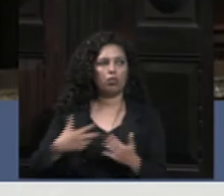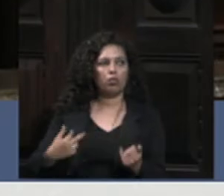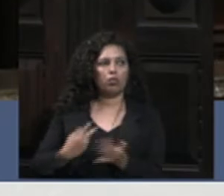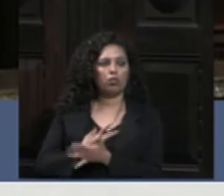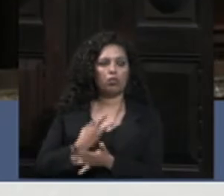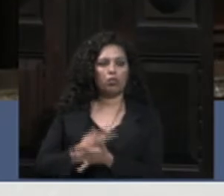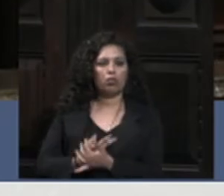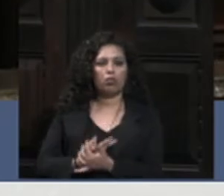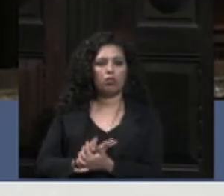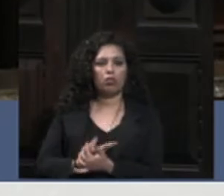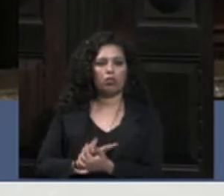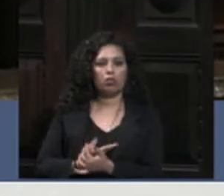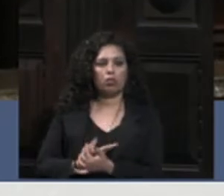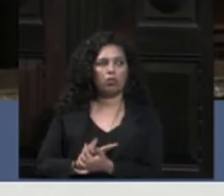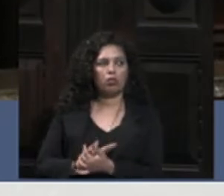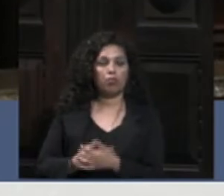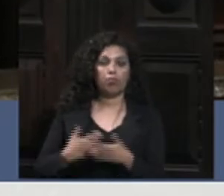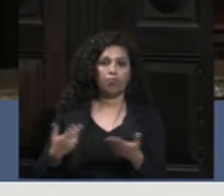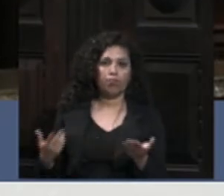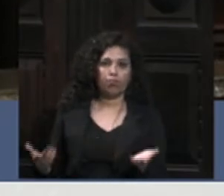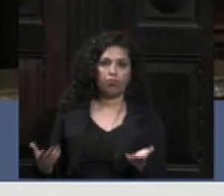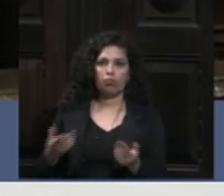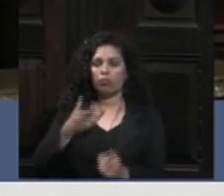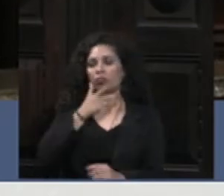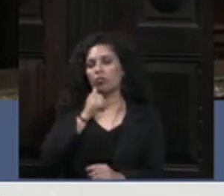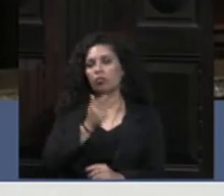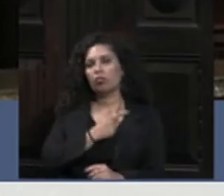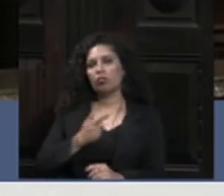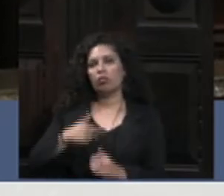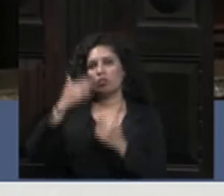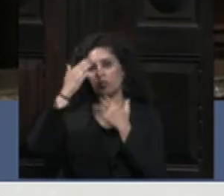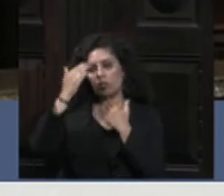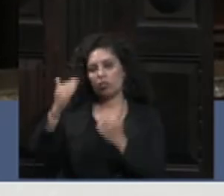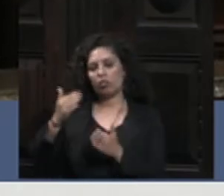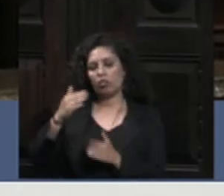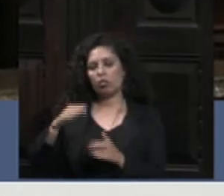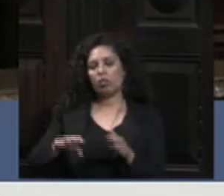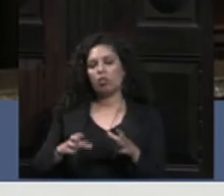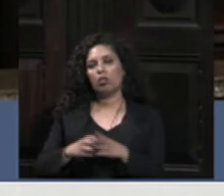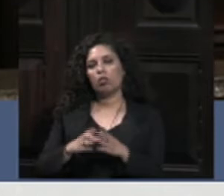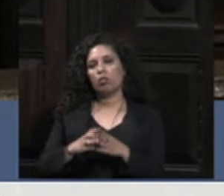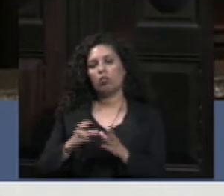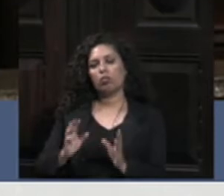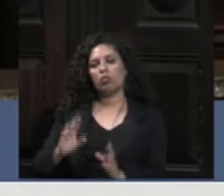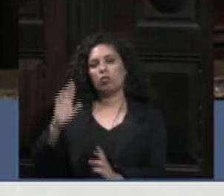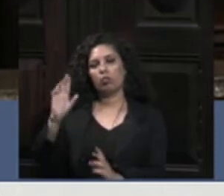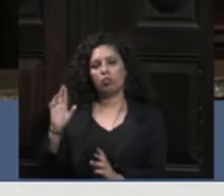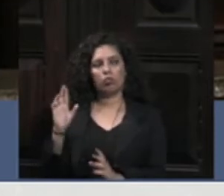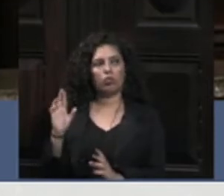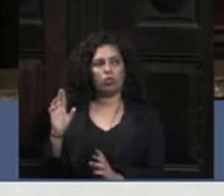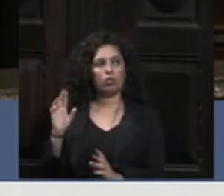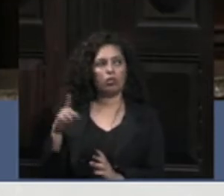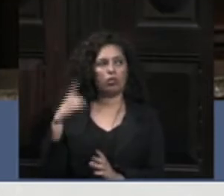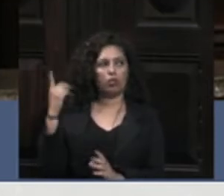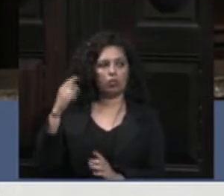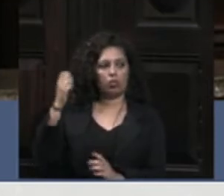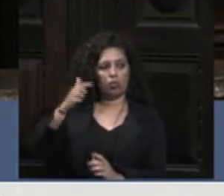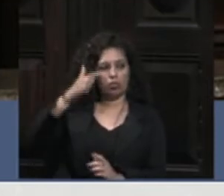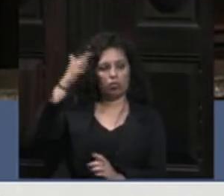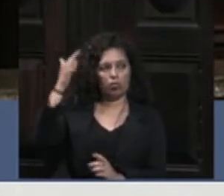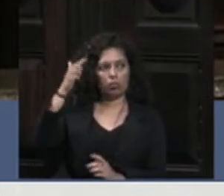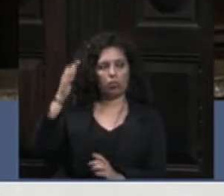ali? Então, senhor presidente, agradecer aos membros da comissão. Deputado Luiz Paulo, que é o